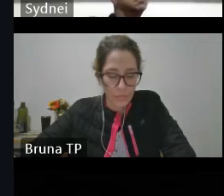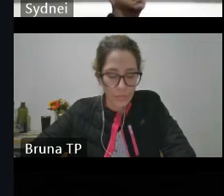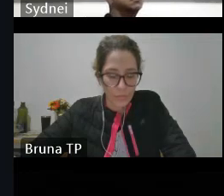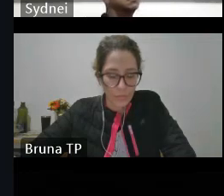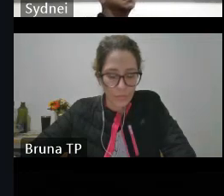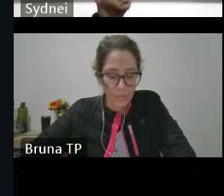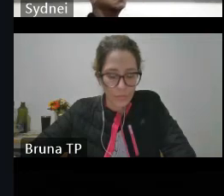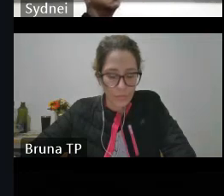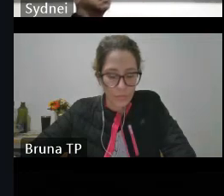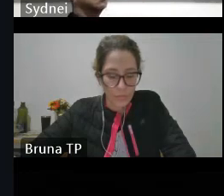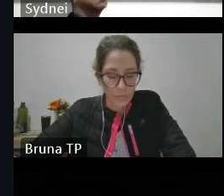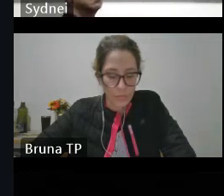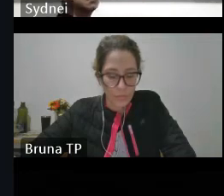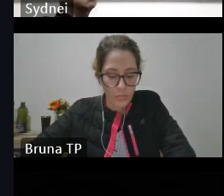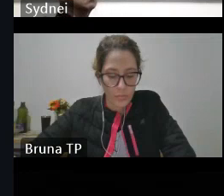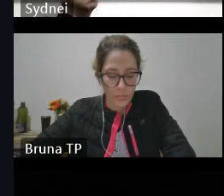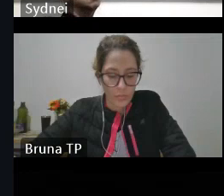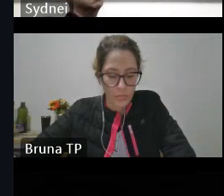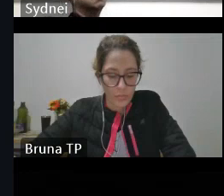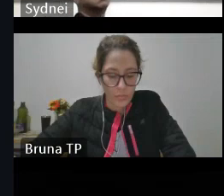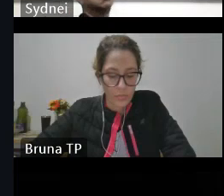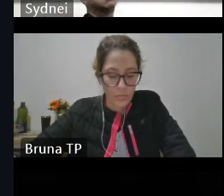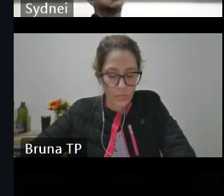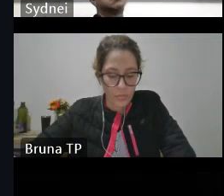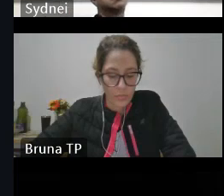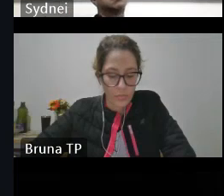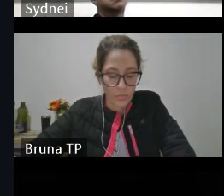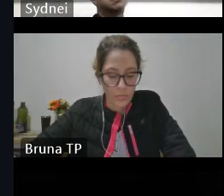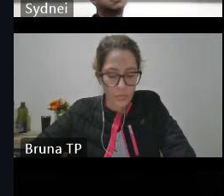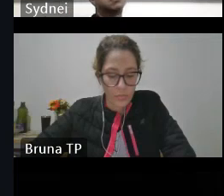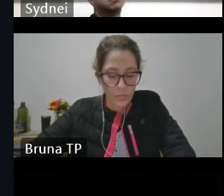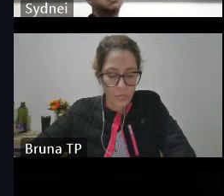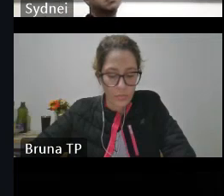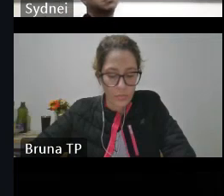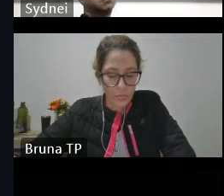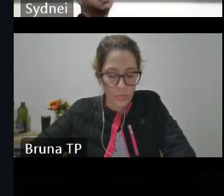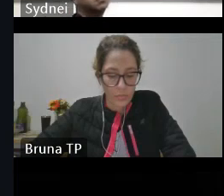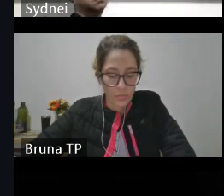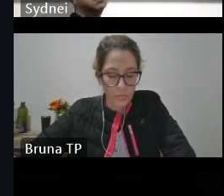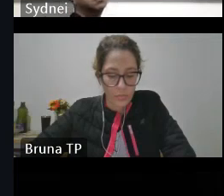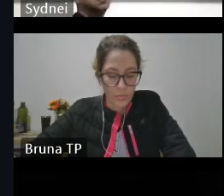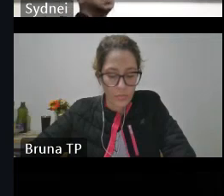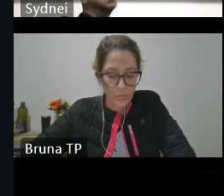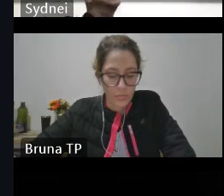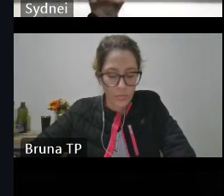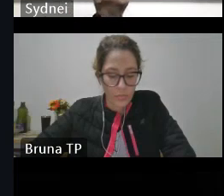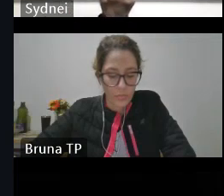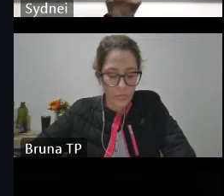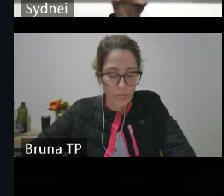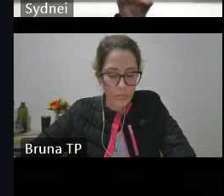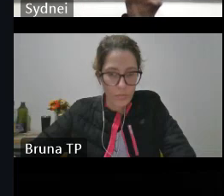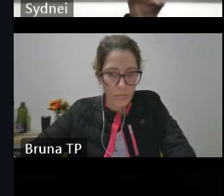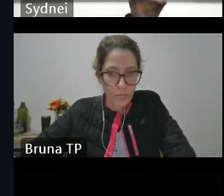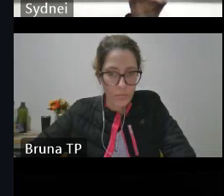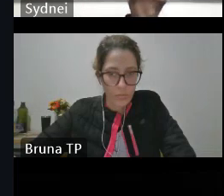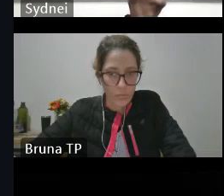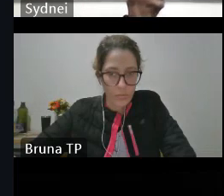vários tipos para que aconteça esse tipo de manifestação patológica. E Ô, também... Mariana,